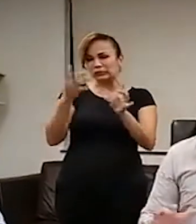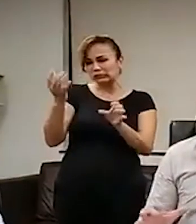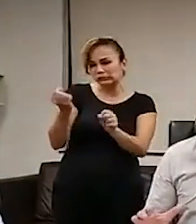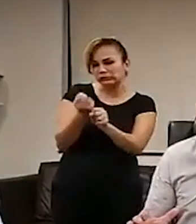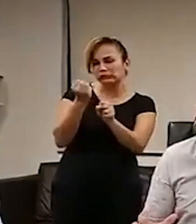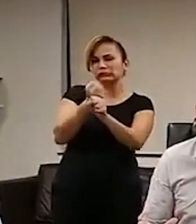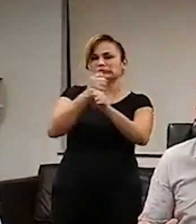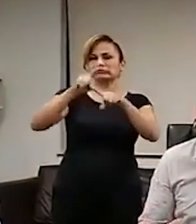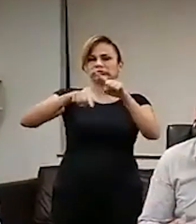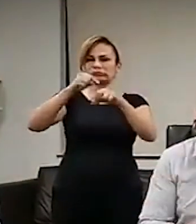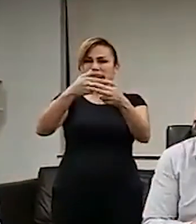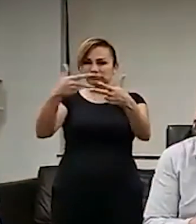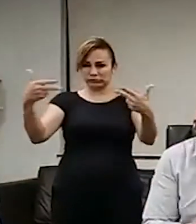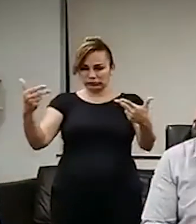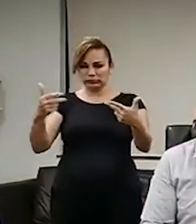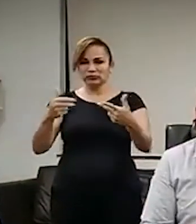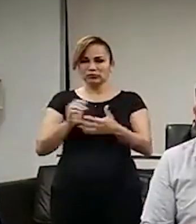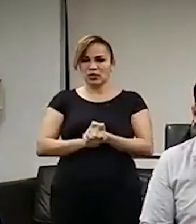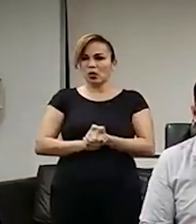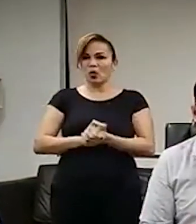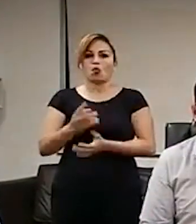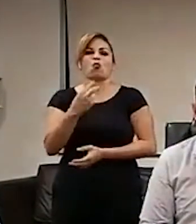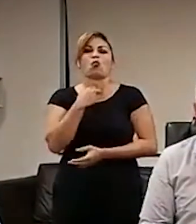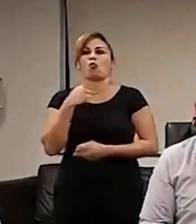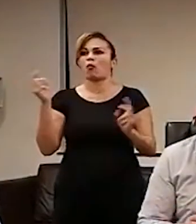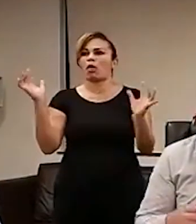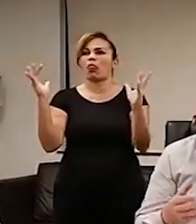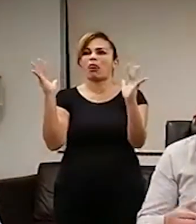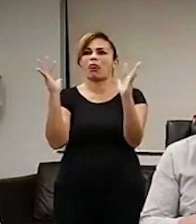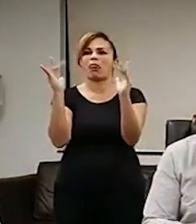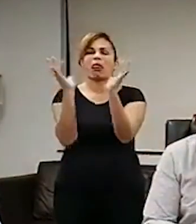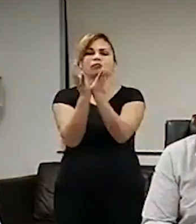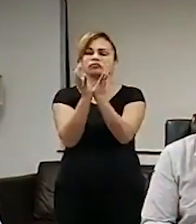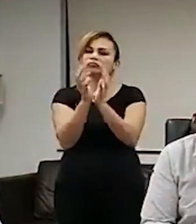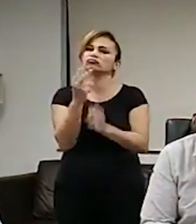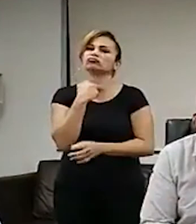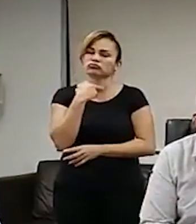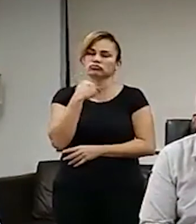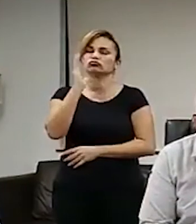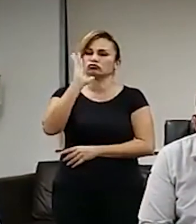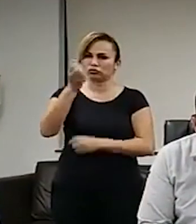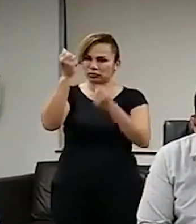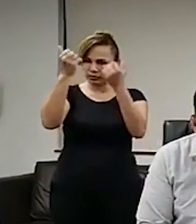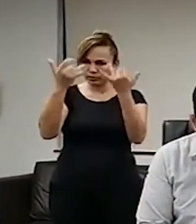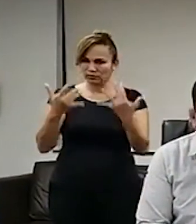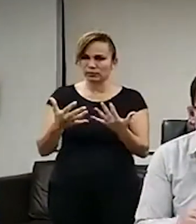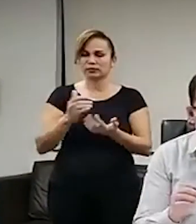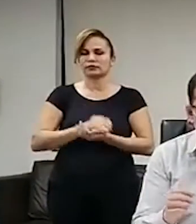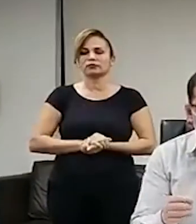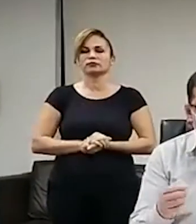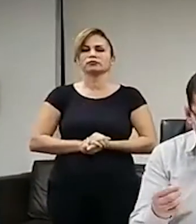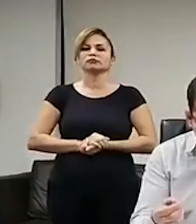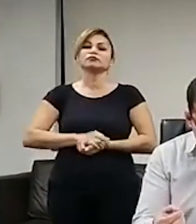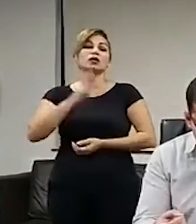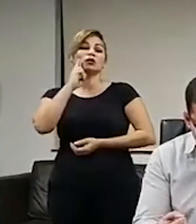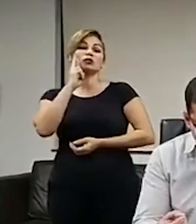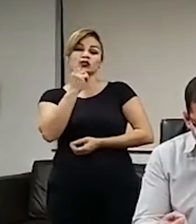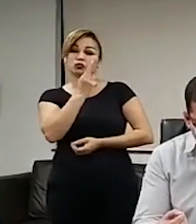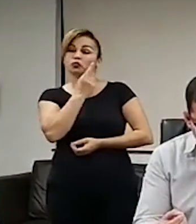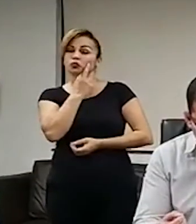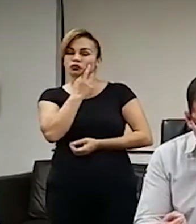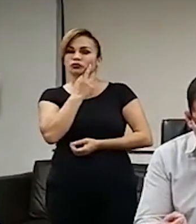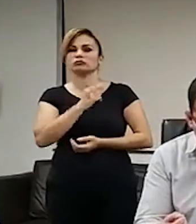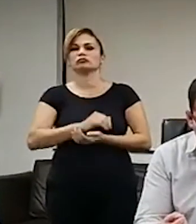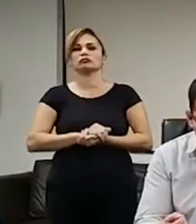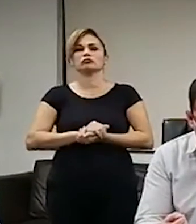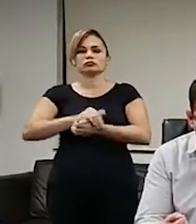sem grandes aglomerações em todos esses lugares, a gente definiu isso daí. Restaurante às margens